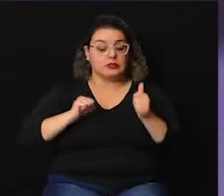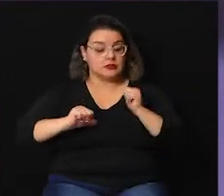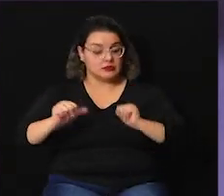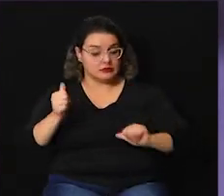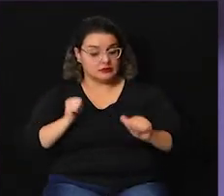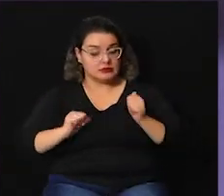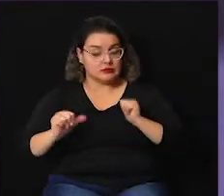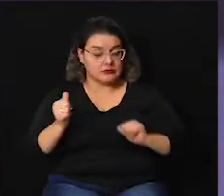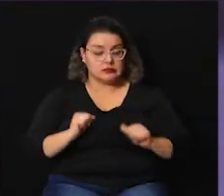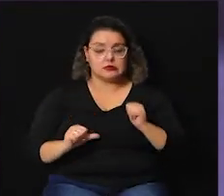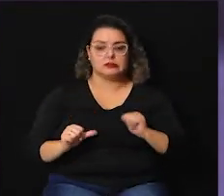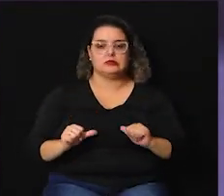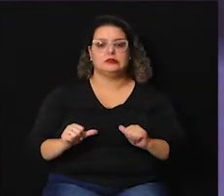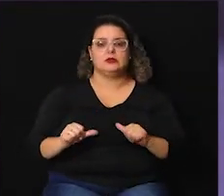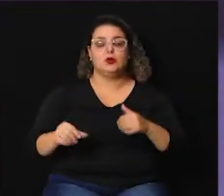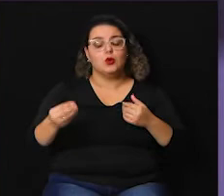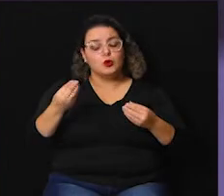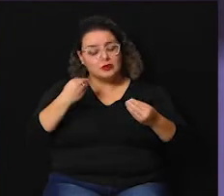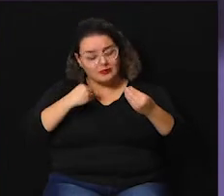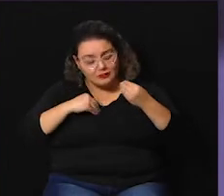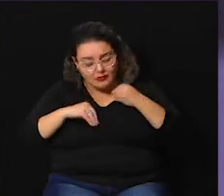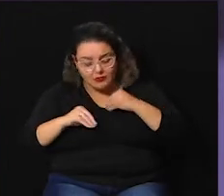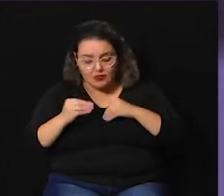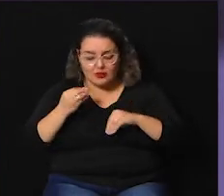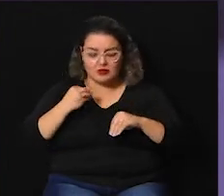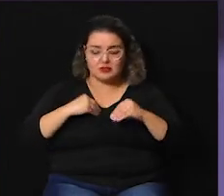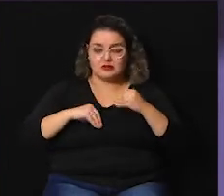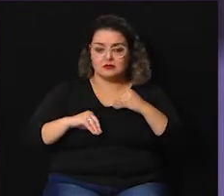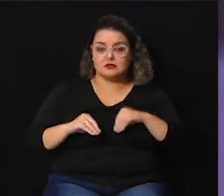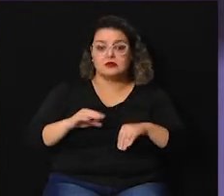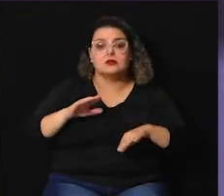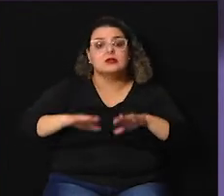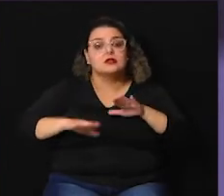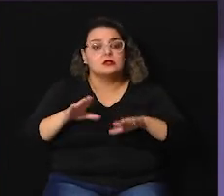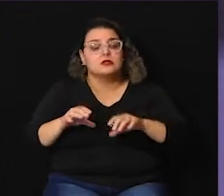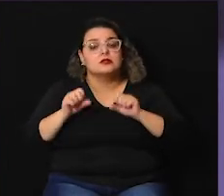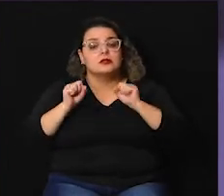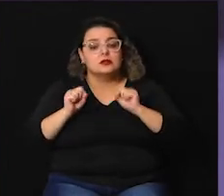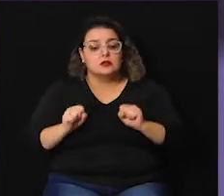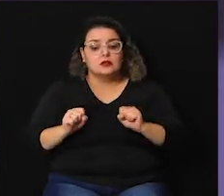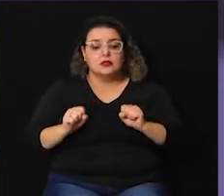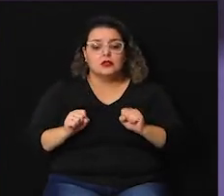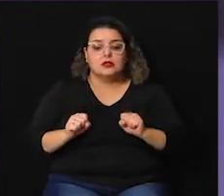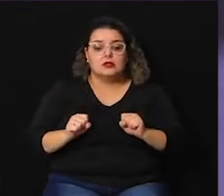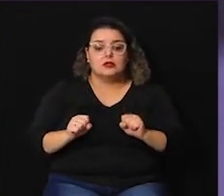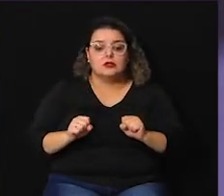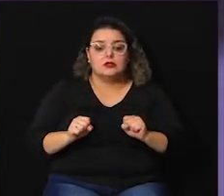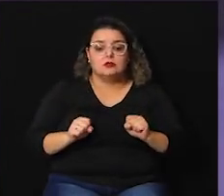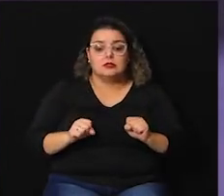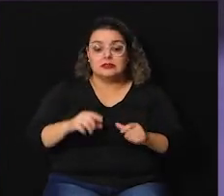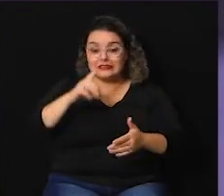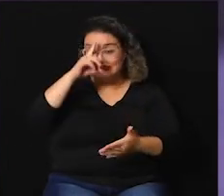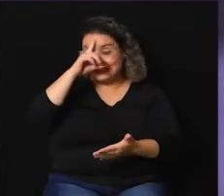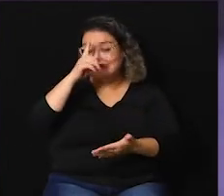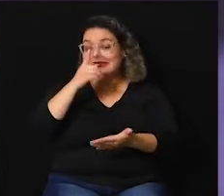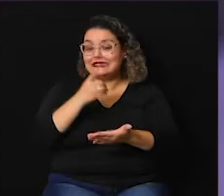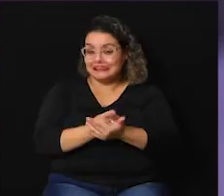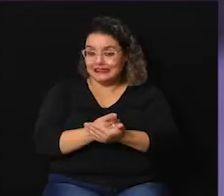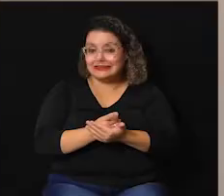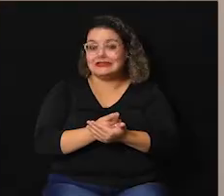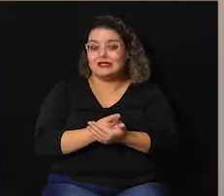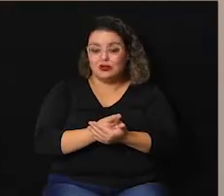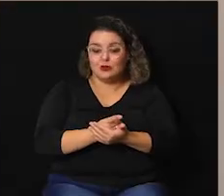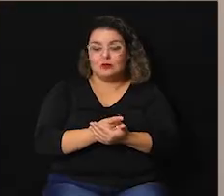ansiedade importantes, sintomas depressivos, que muitas vezes podem ter sido determinantes para o